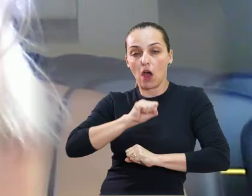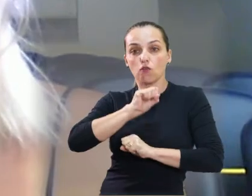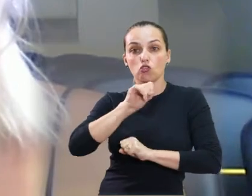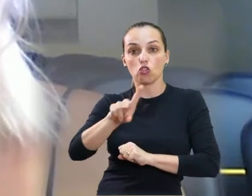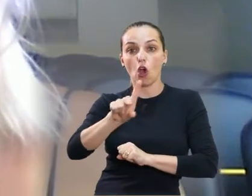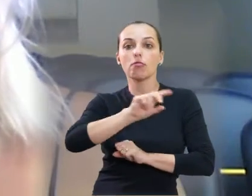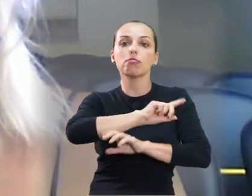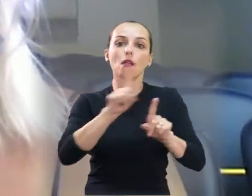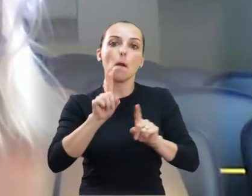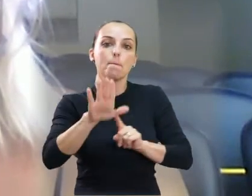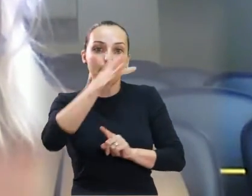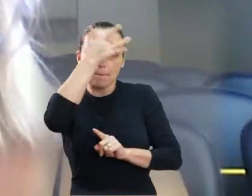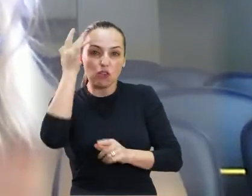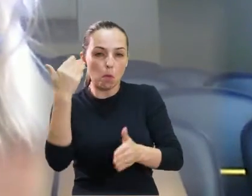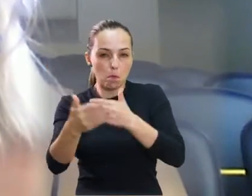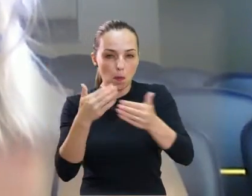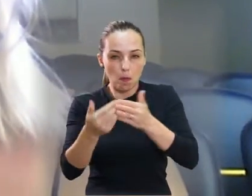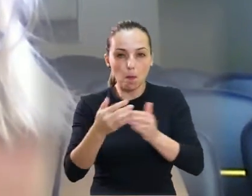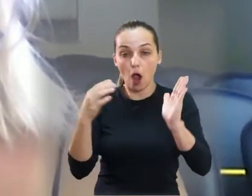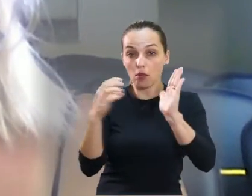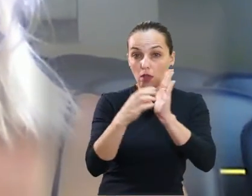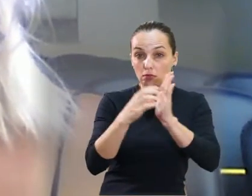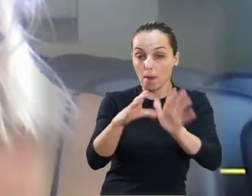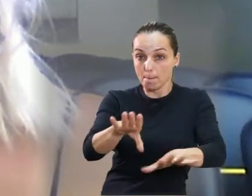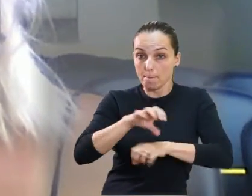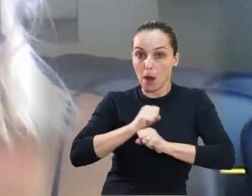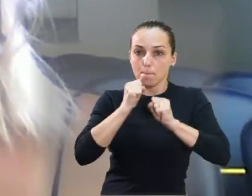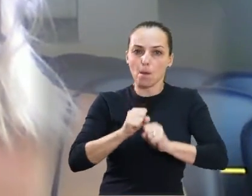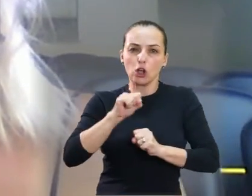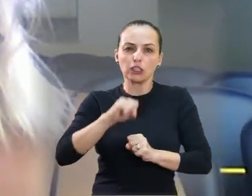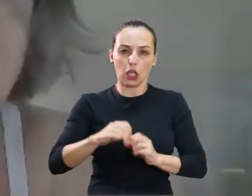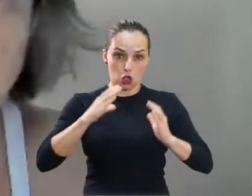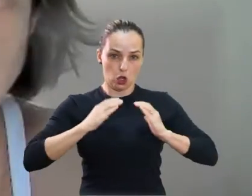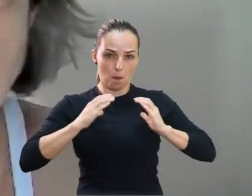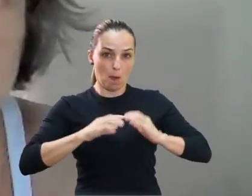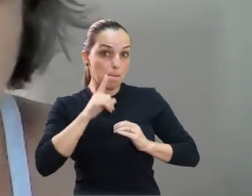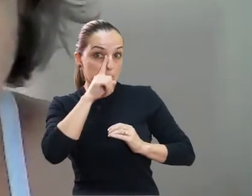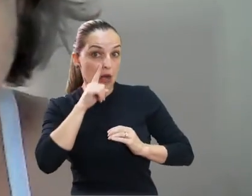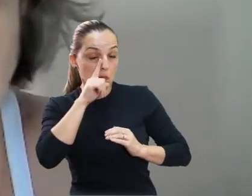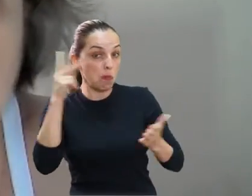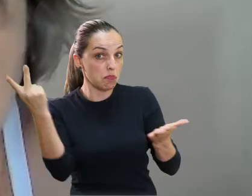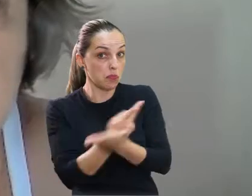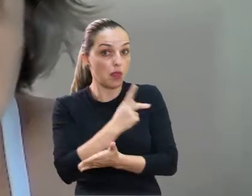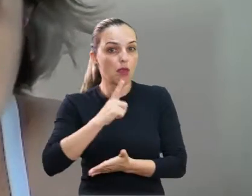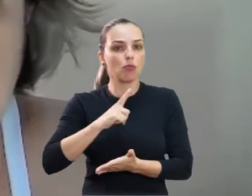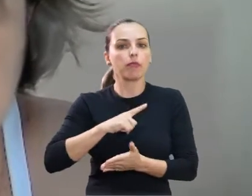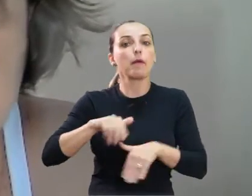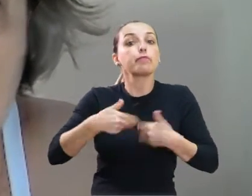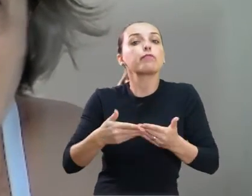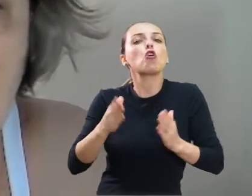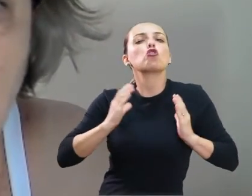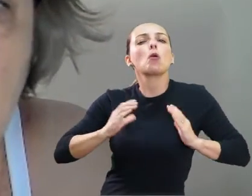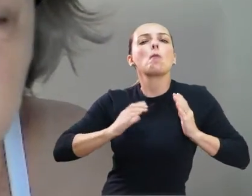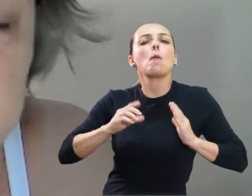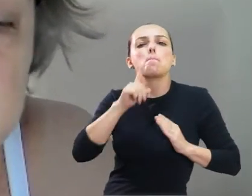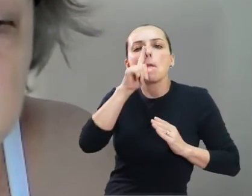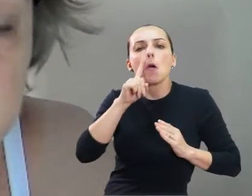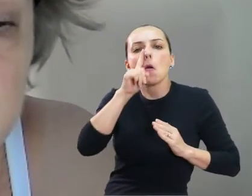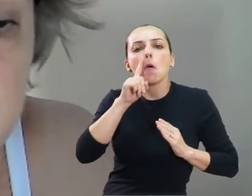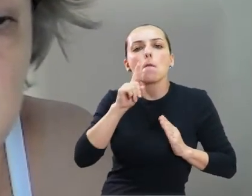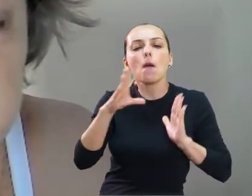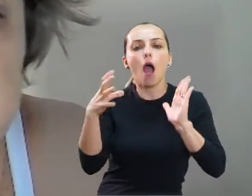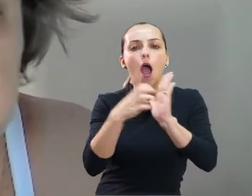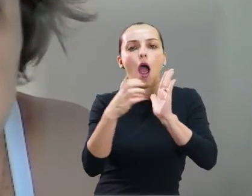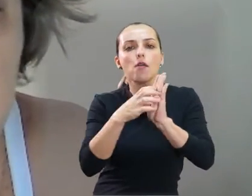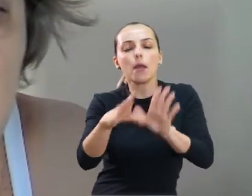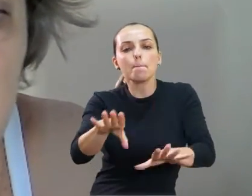os comportamentos que são considerados de risco para a infecção HIV-AIDS? Os comportamentos de risco atuais,